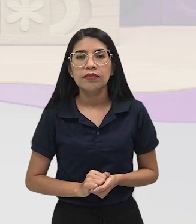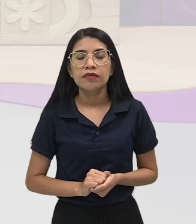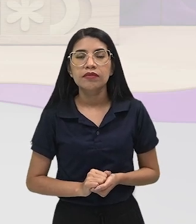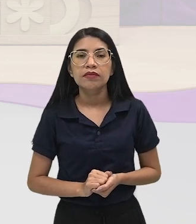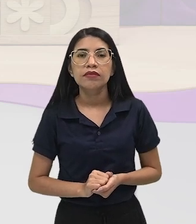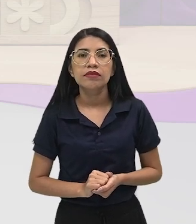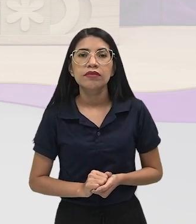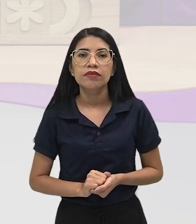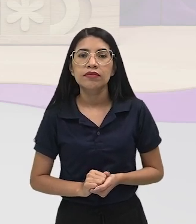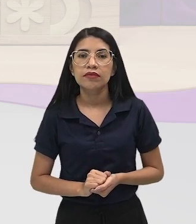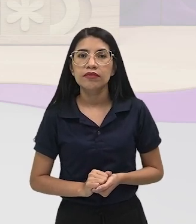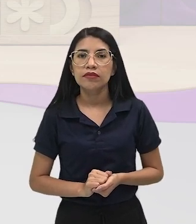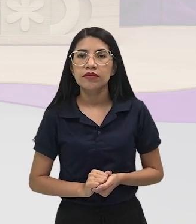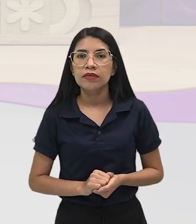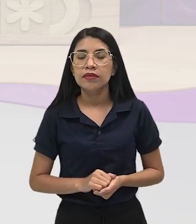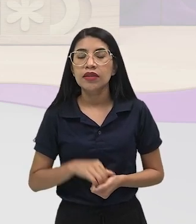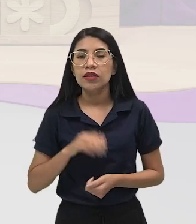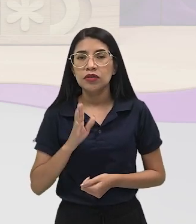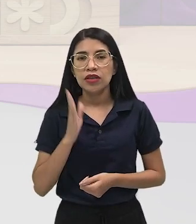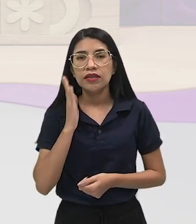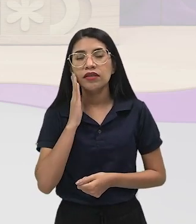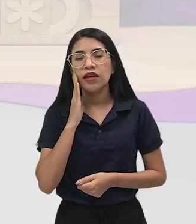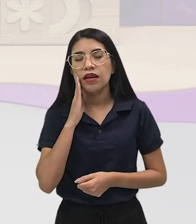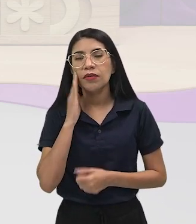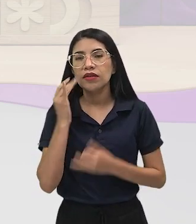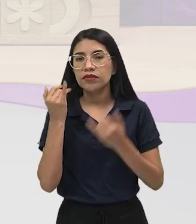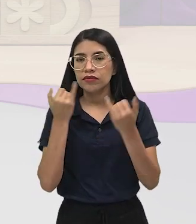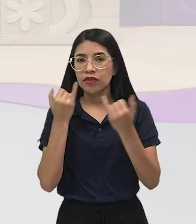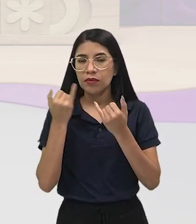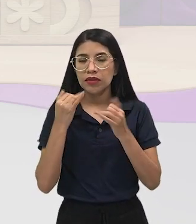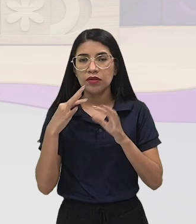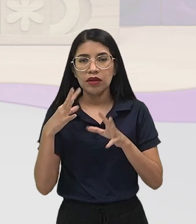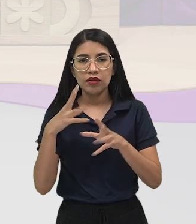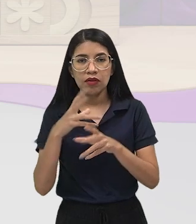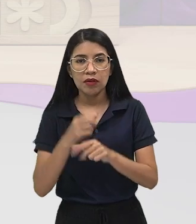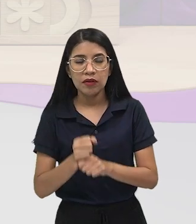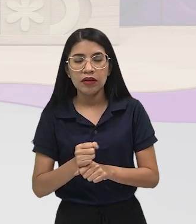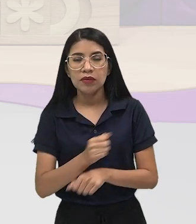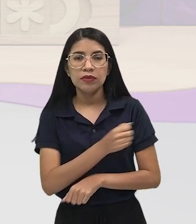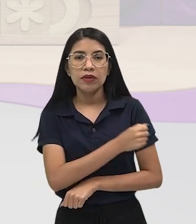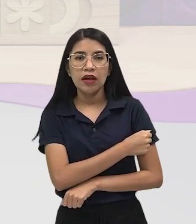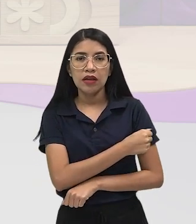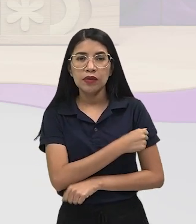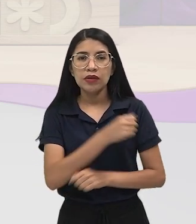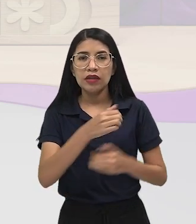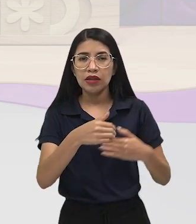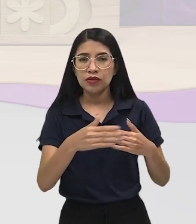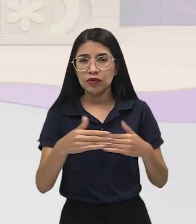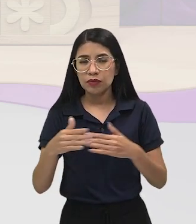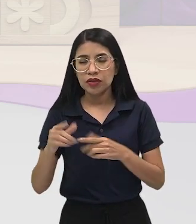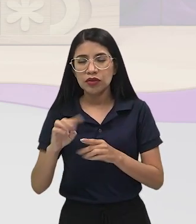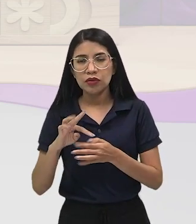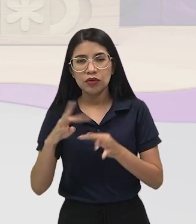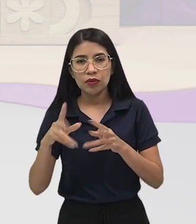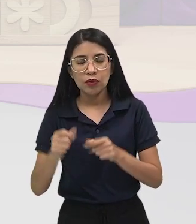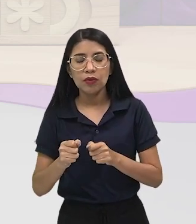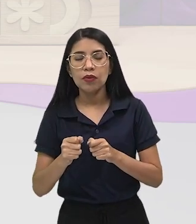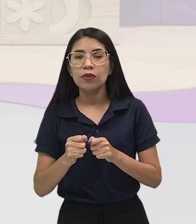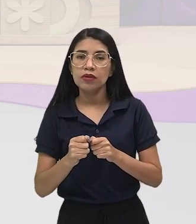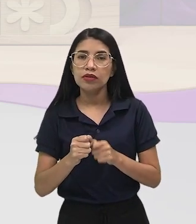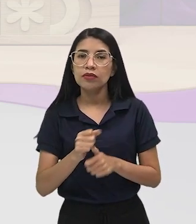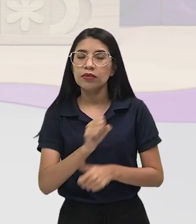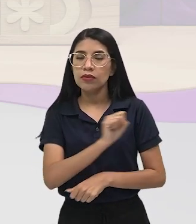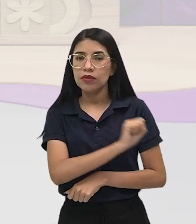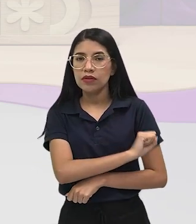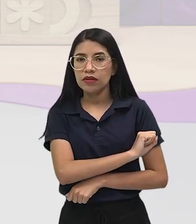estando diante dessa base de dados, que são todos os alunos de todas as turmas do oitavo